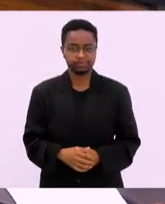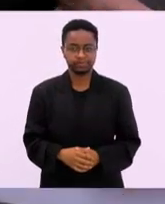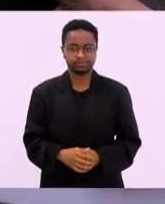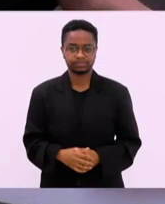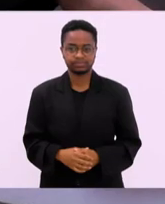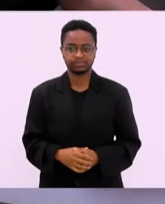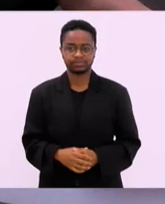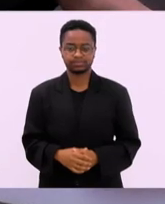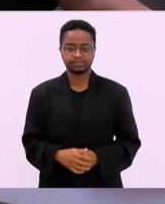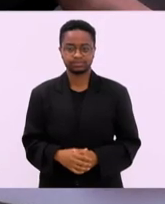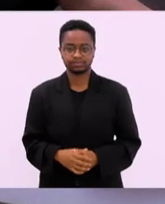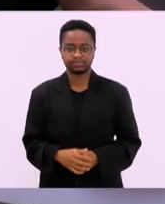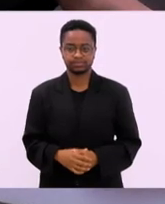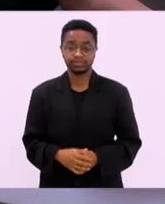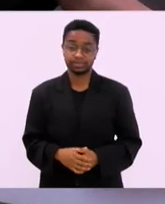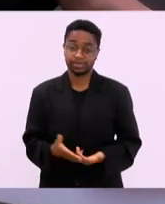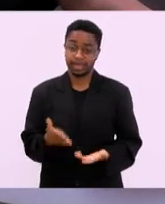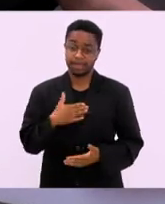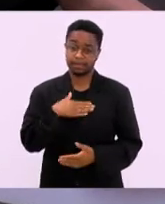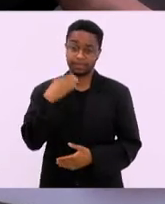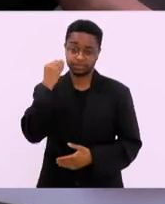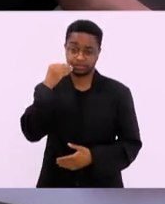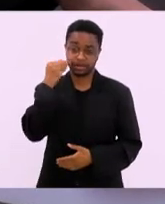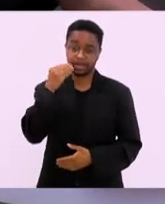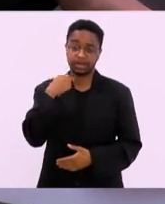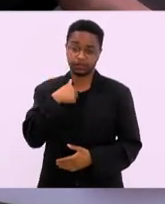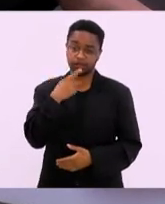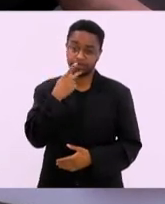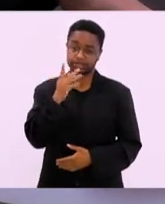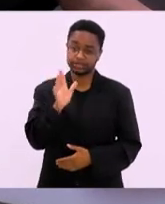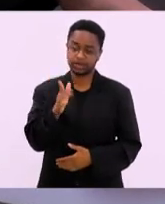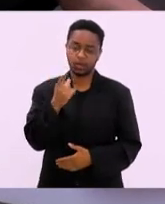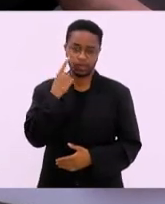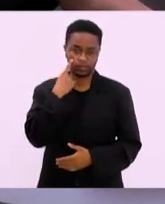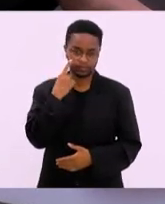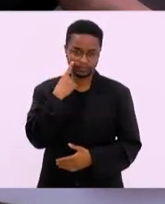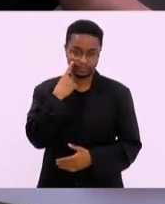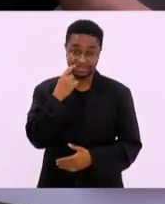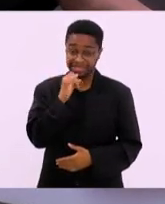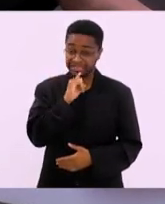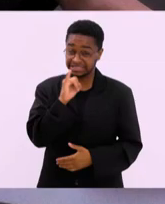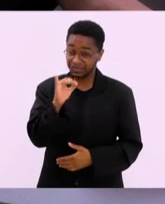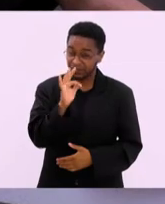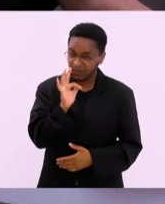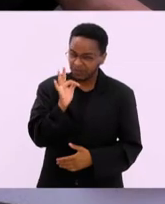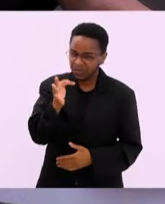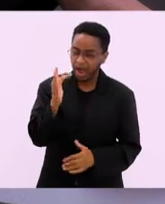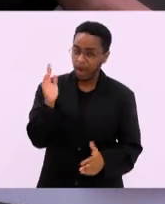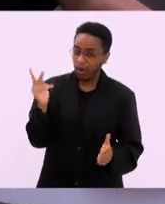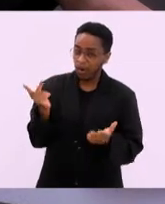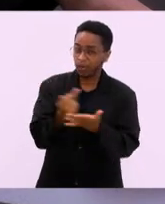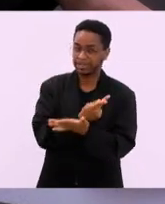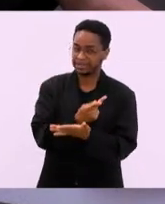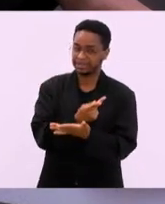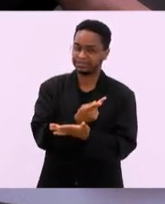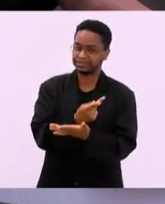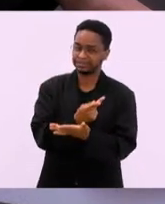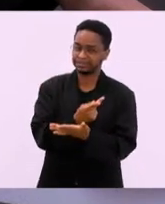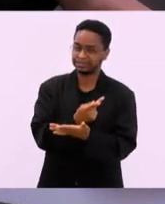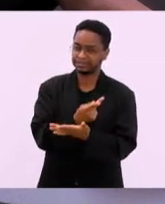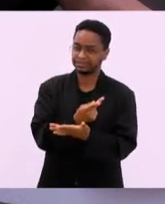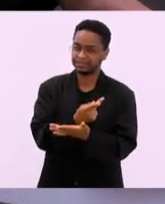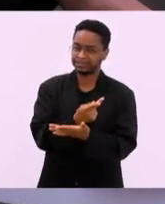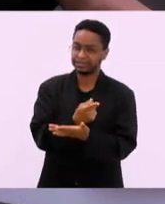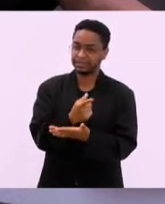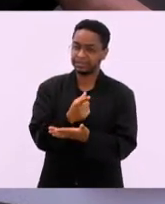Pela experiência. Eu falei que você abre tranquilamente. Doutor Serginho, o dia que isso acontecer, o senhor pode perder a